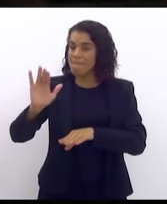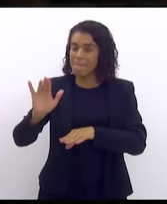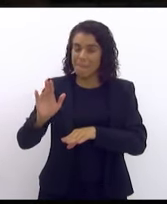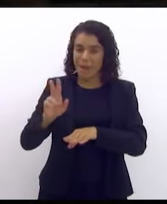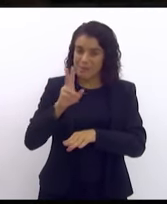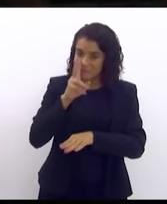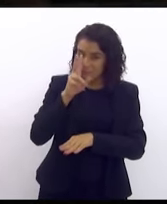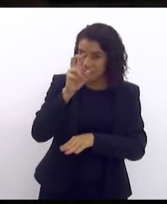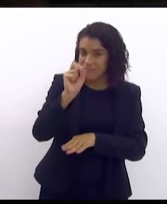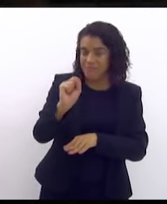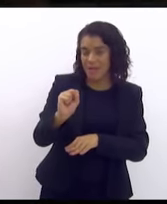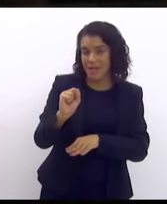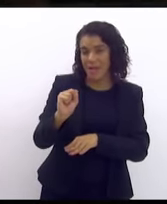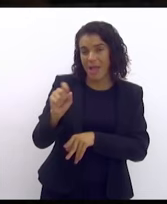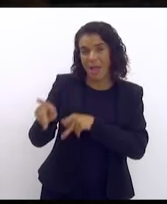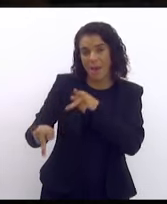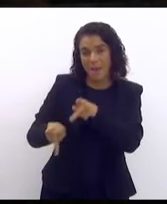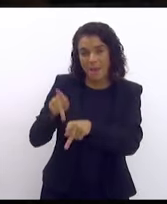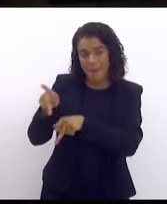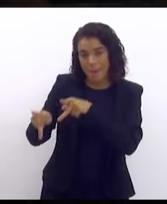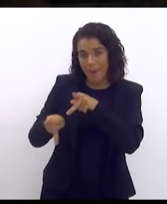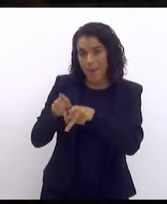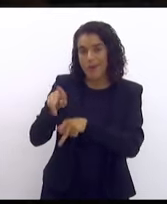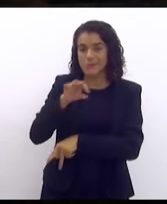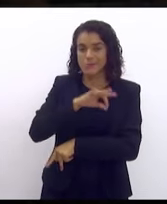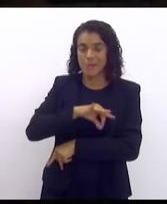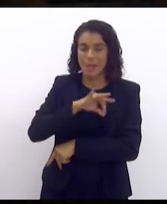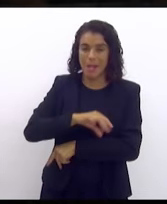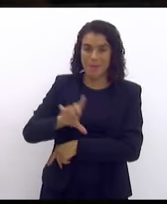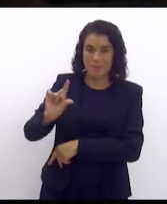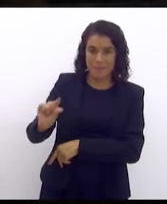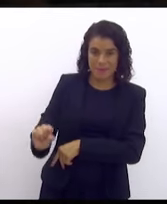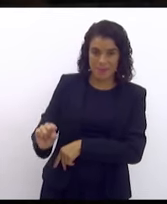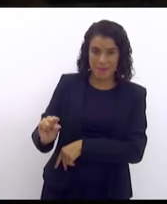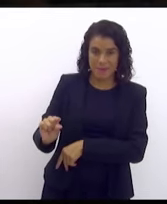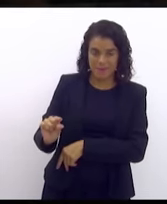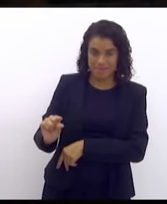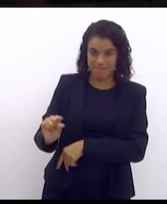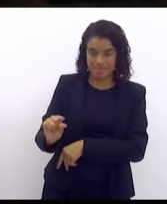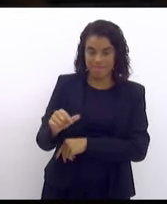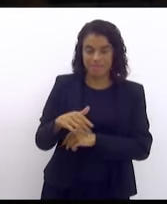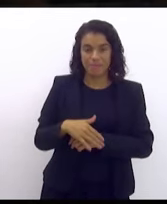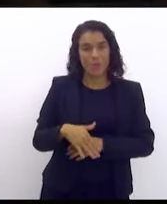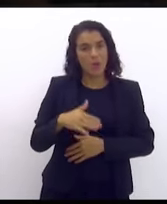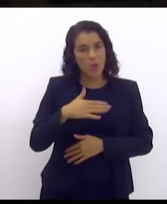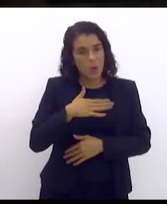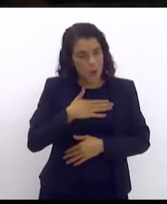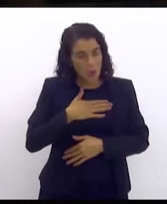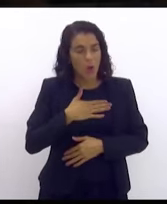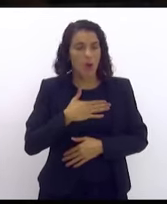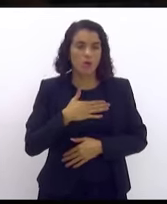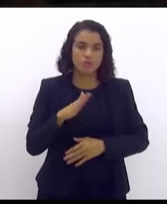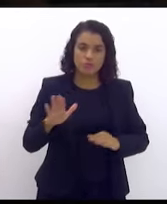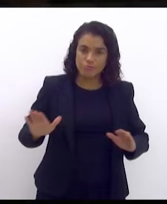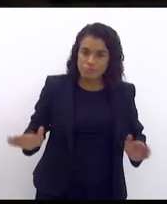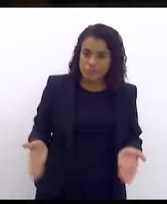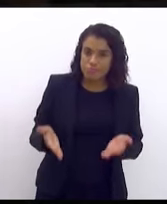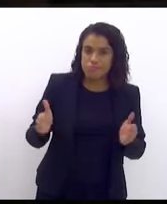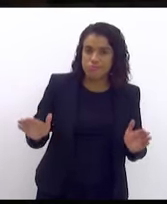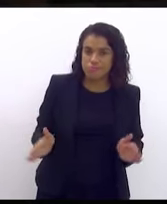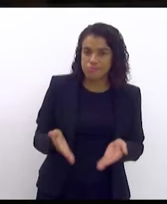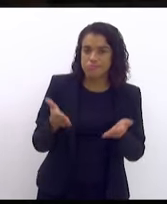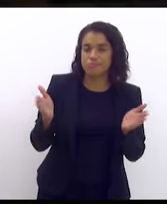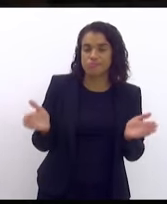fortemente aqueles que ganham menos gosto sempre de promover